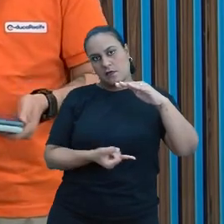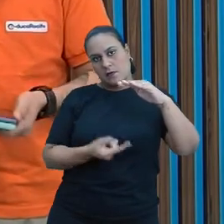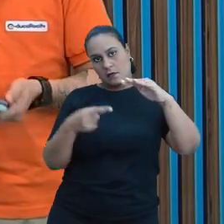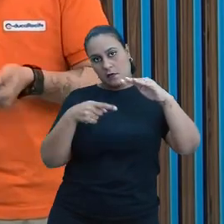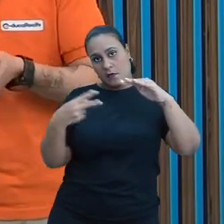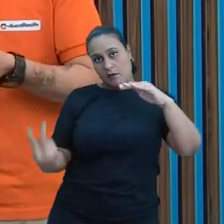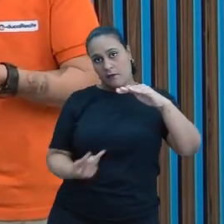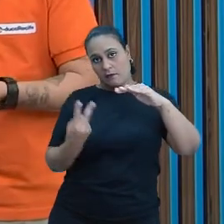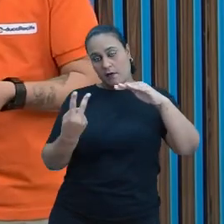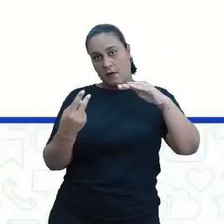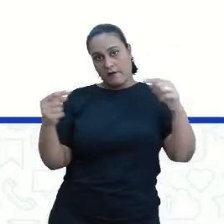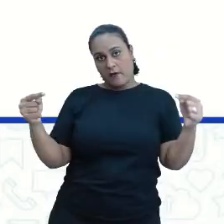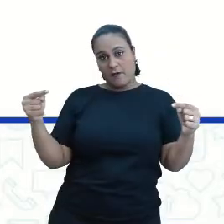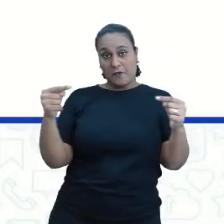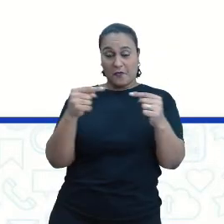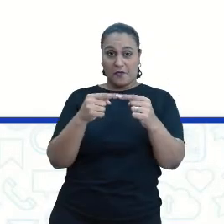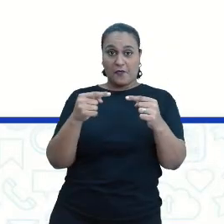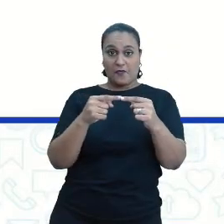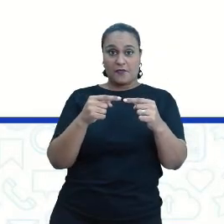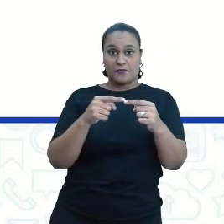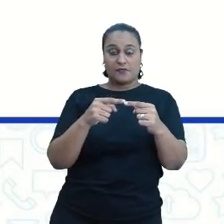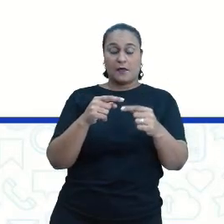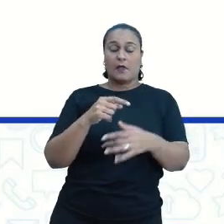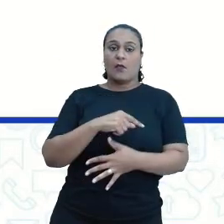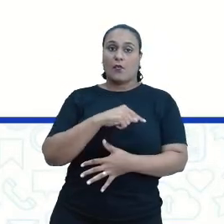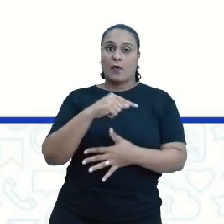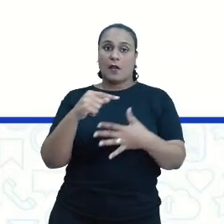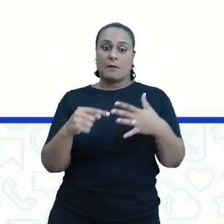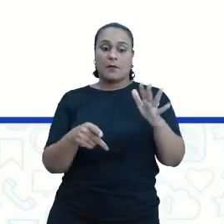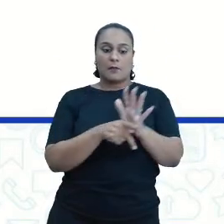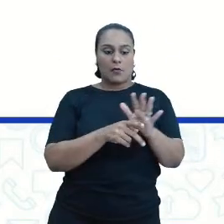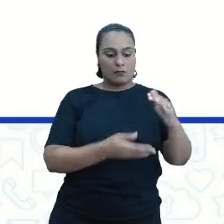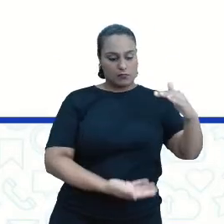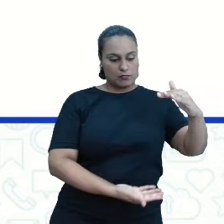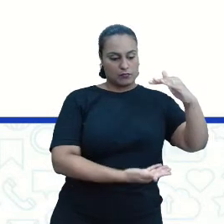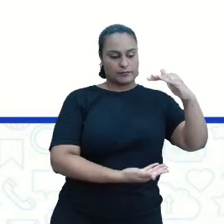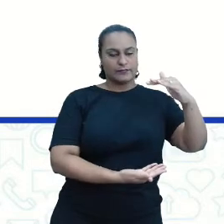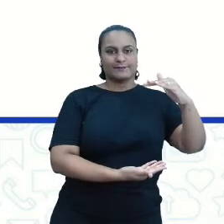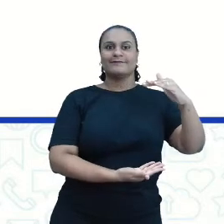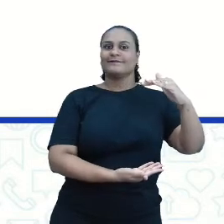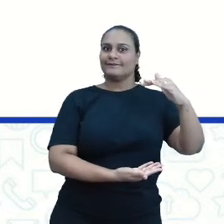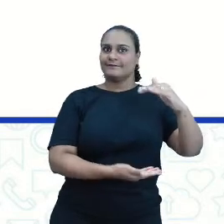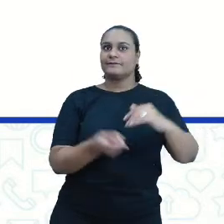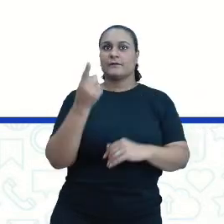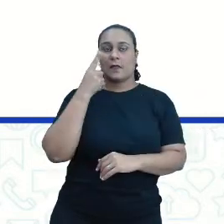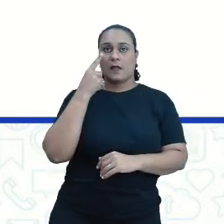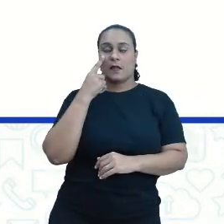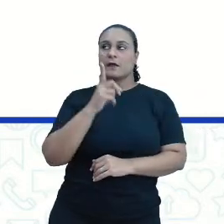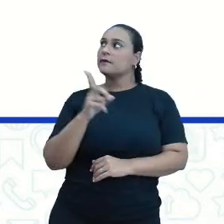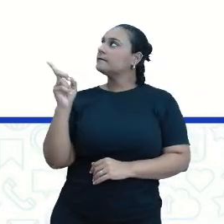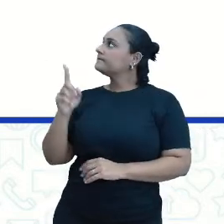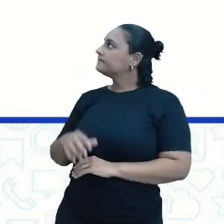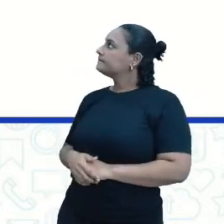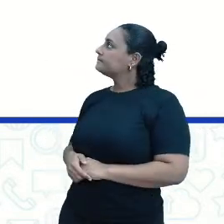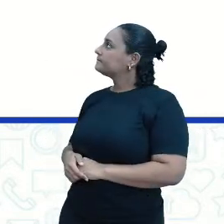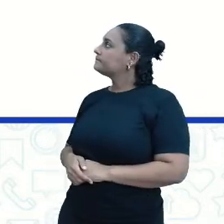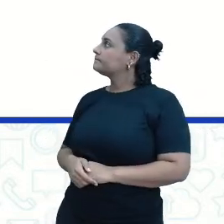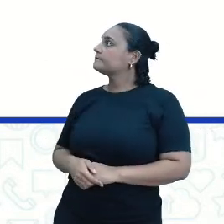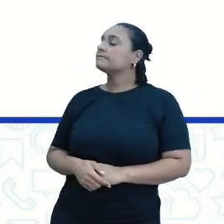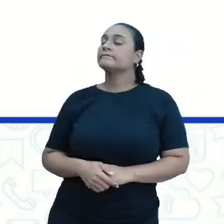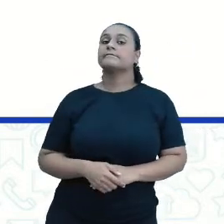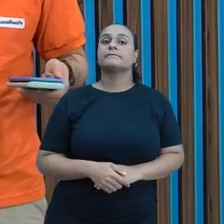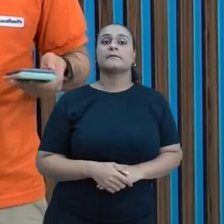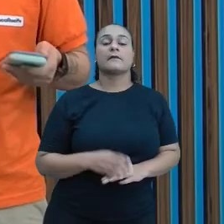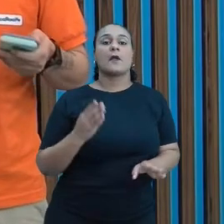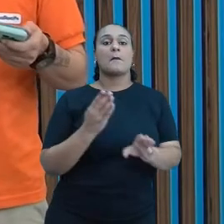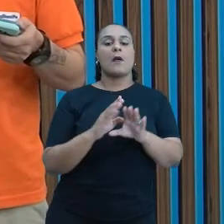dele vai coincidir com um dos elementos desses sólidos aí, tá certo? Então, a partir de agora, a gente já vai estabelecer o